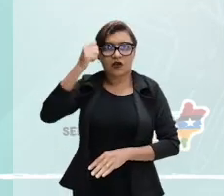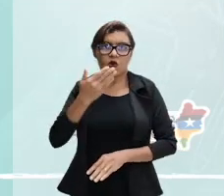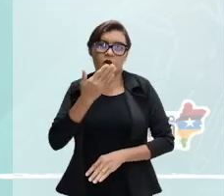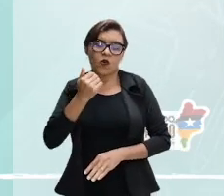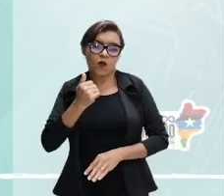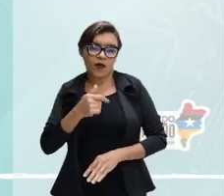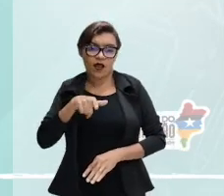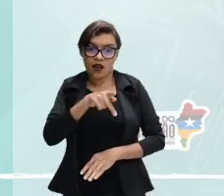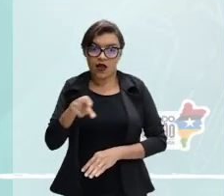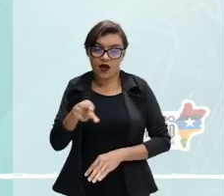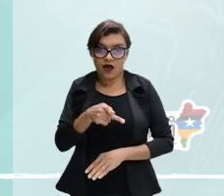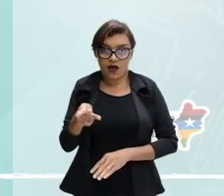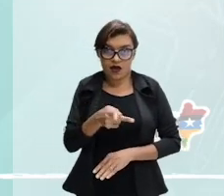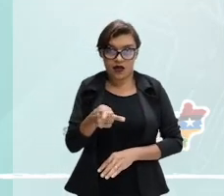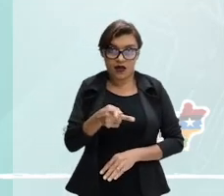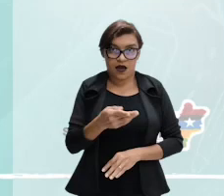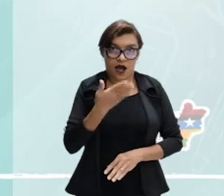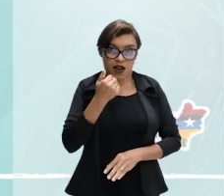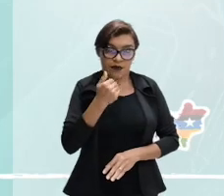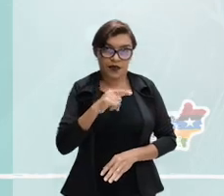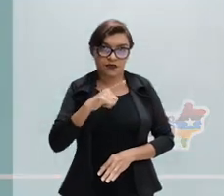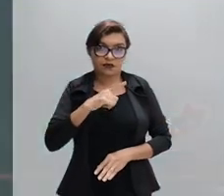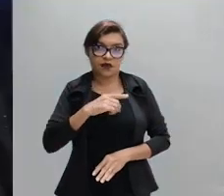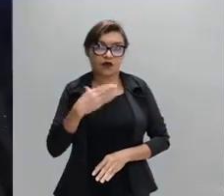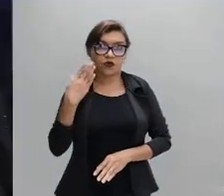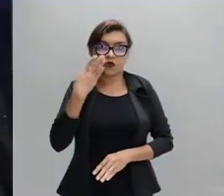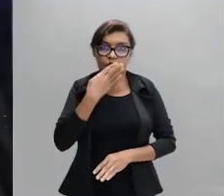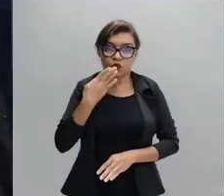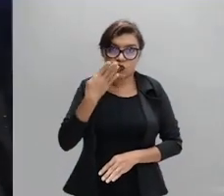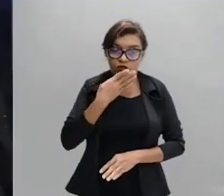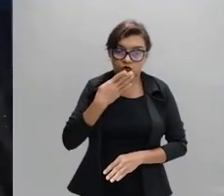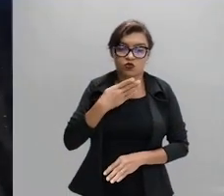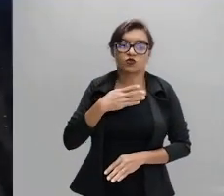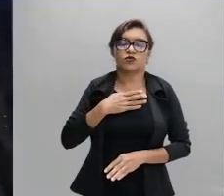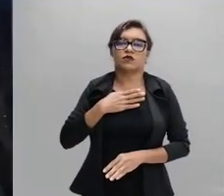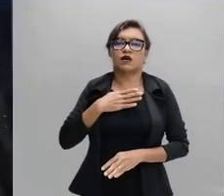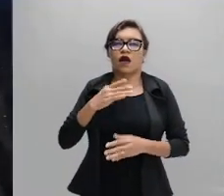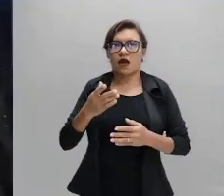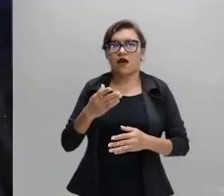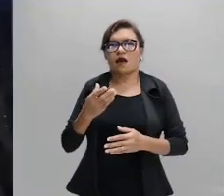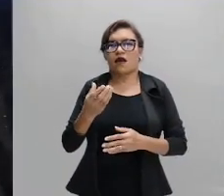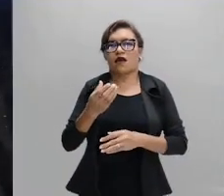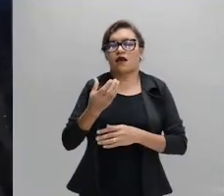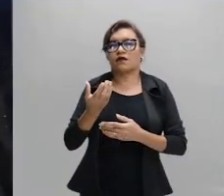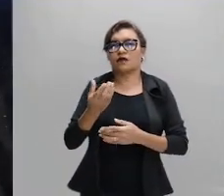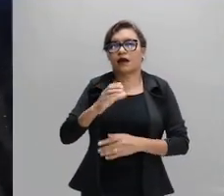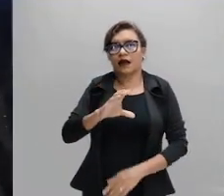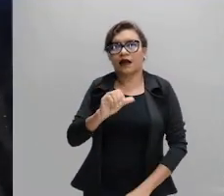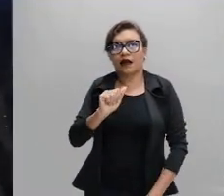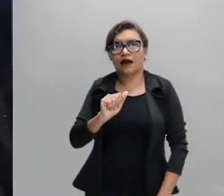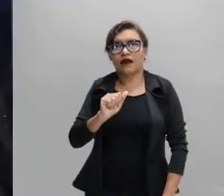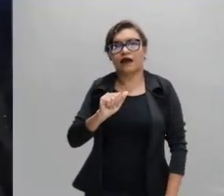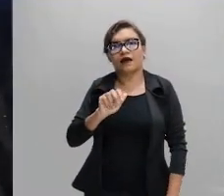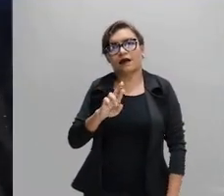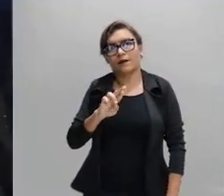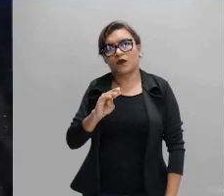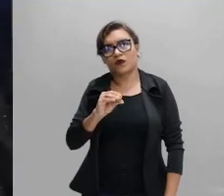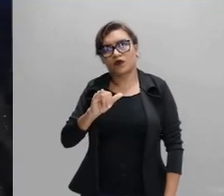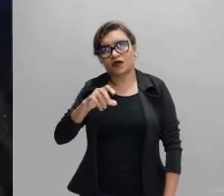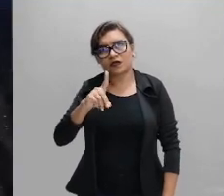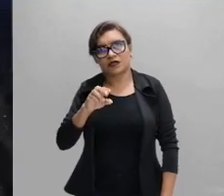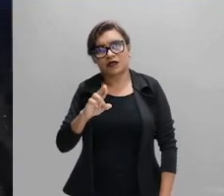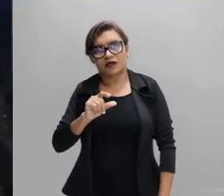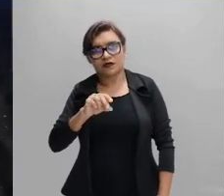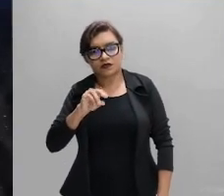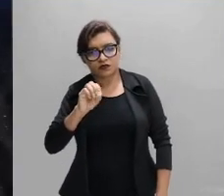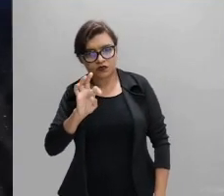acúmulo desses açúcares, que eu já falei para vocês lá, aqueles carboidratos simples, que são carboidratos pobres em nutrientes e que não saciam